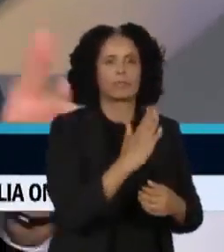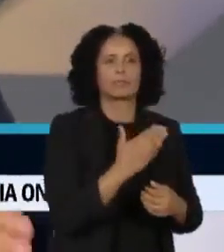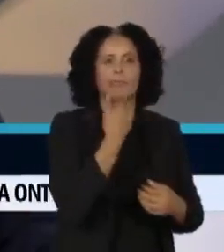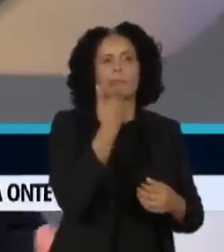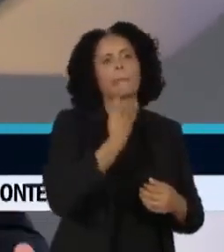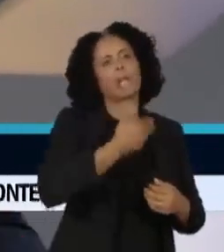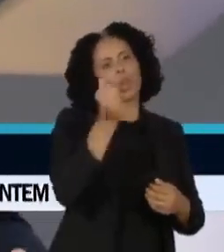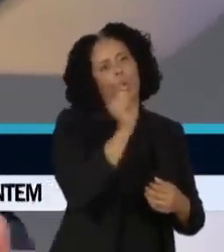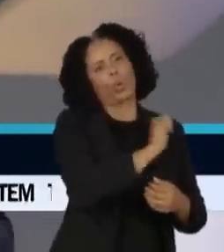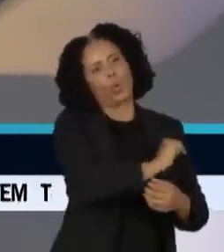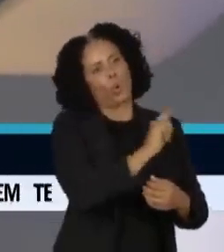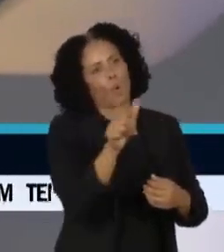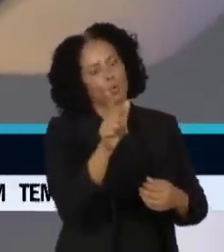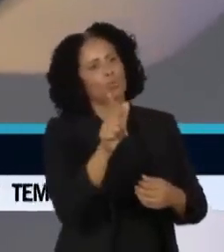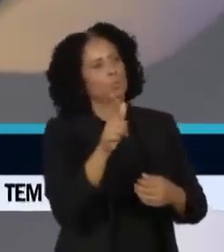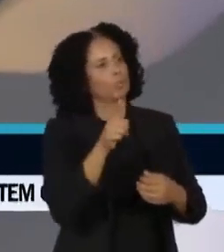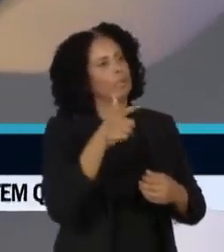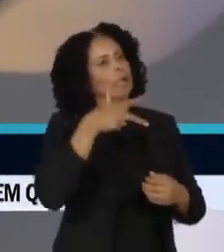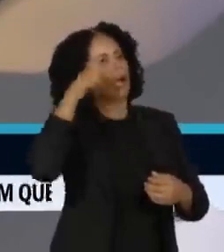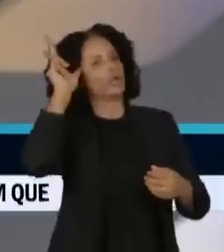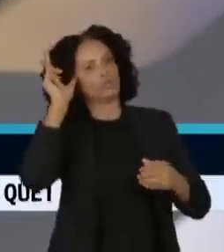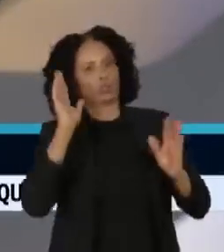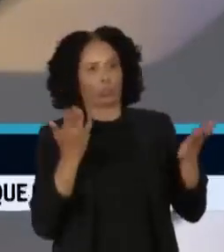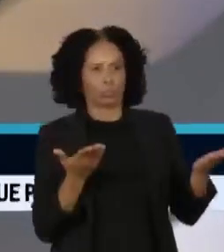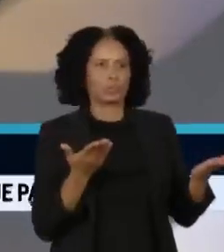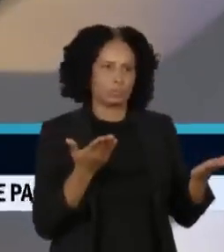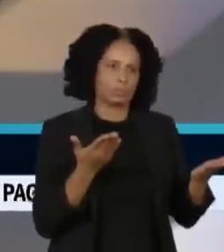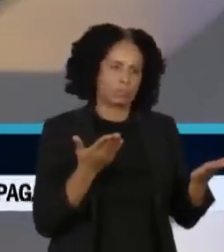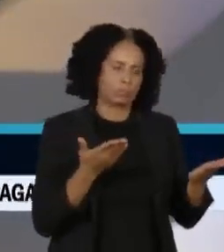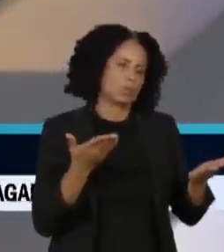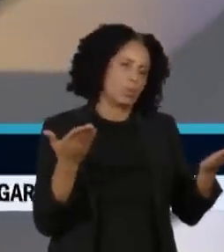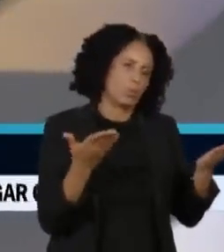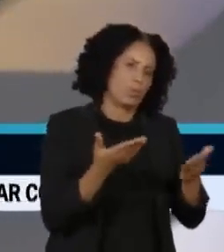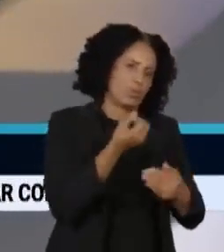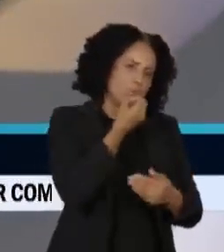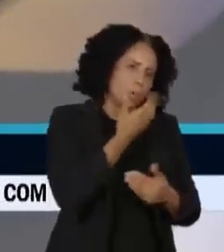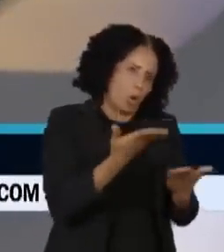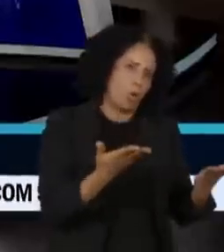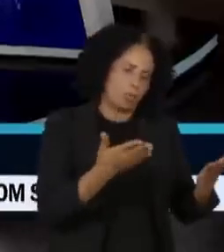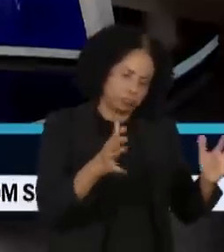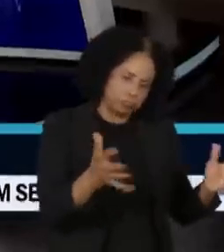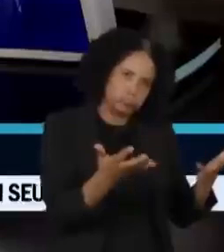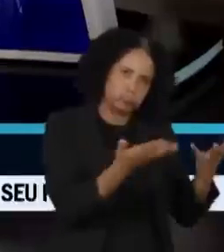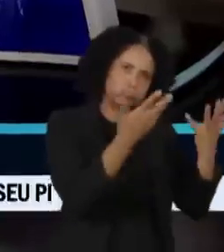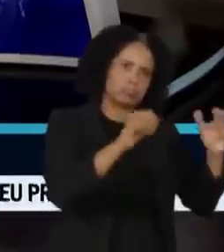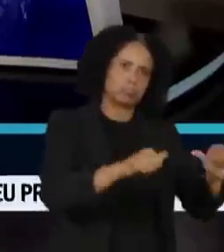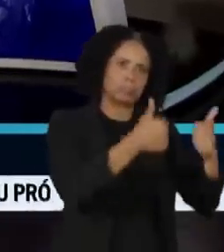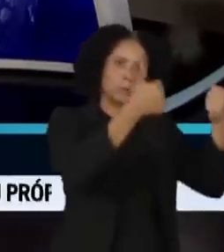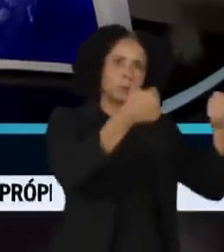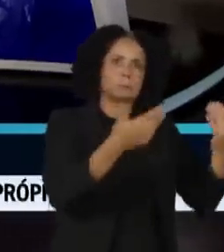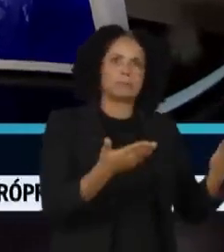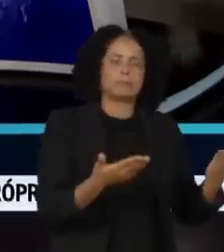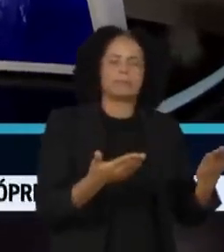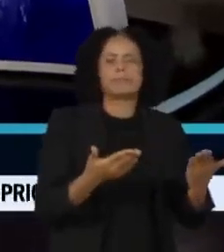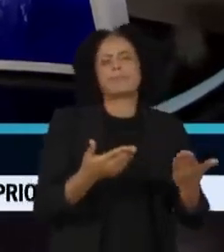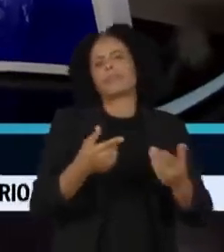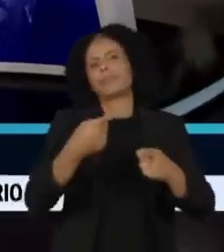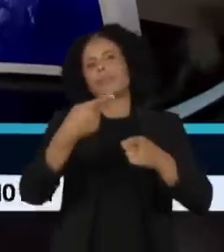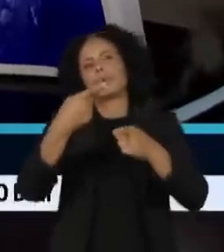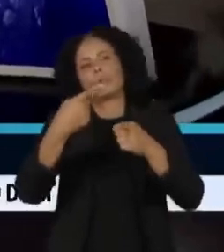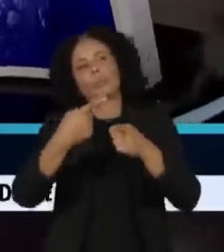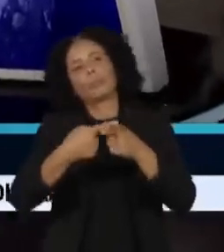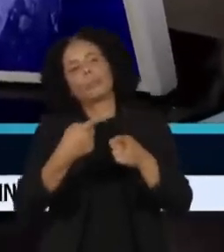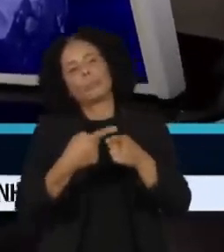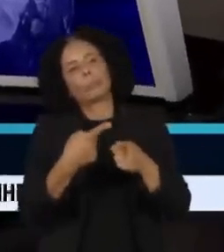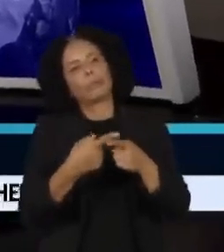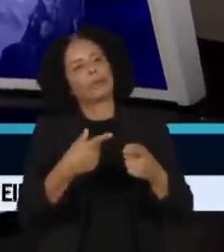do que estávamos antes de ontem paradoxalmente agora Capaz Por que que nós estamos vivendo o ressurgimento